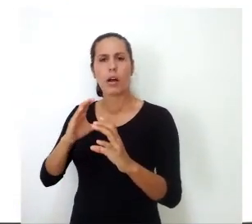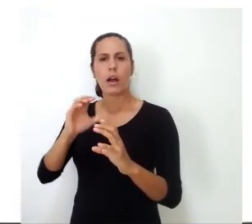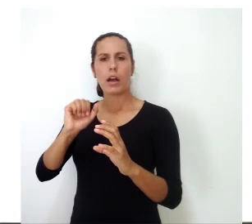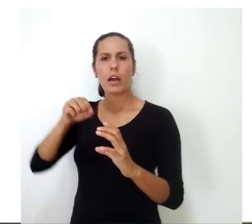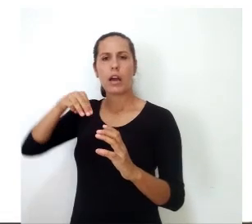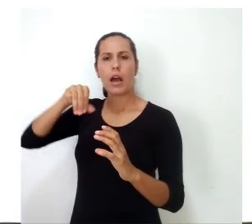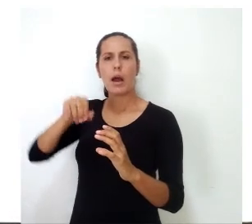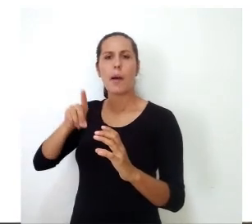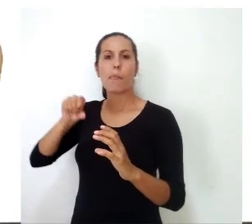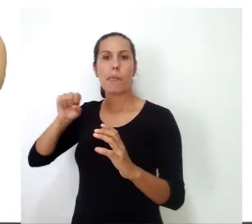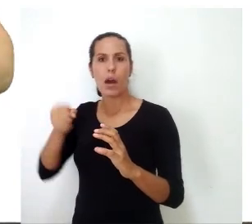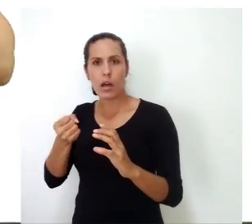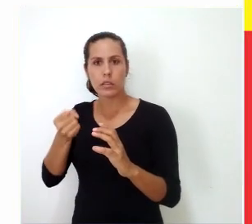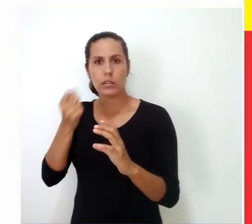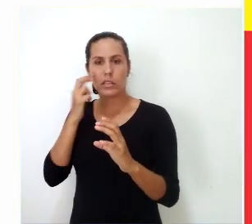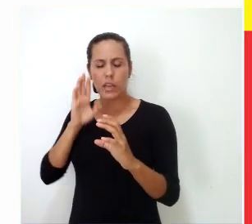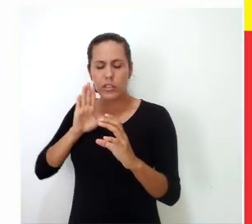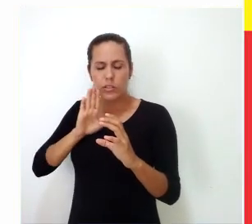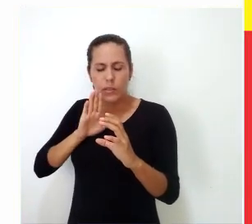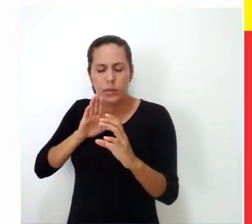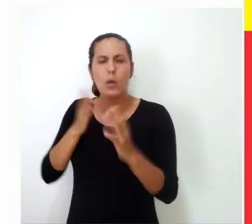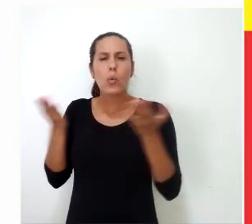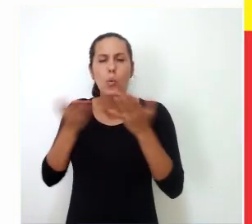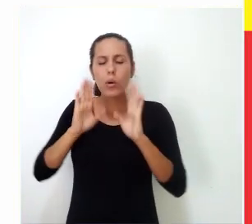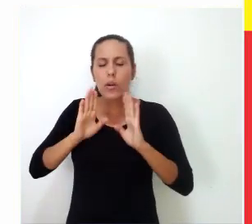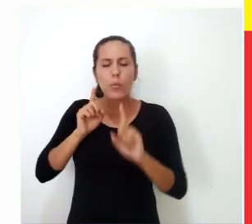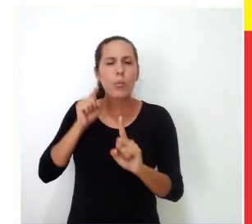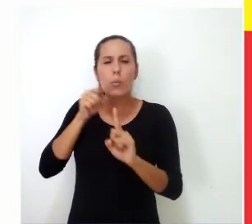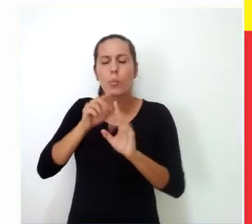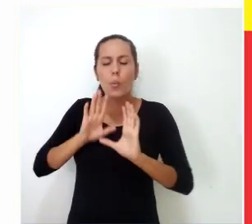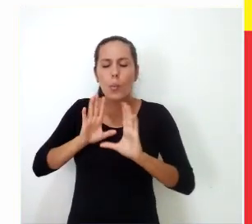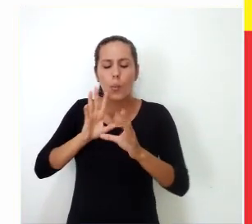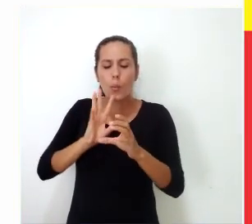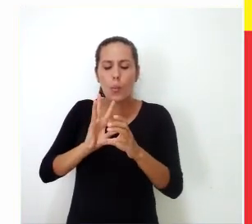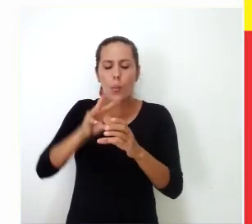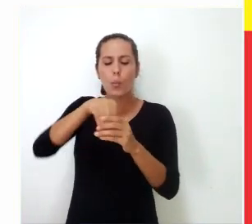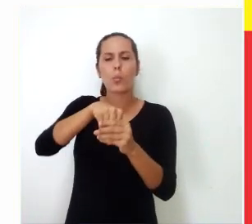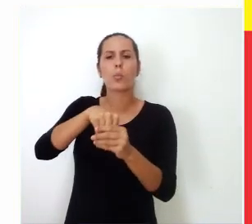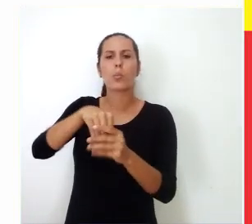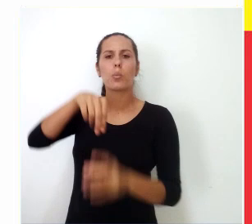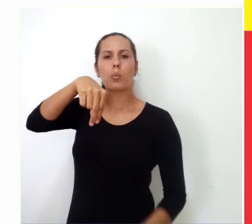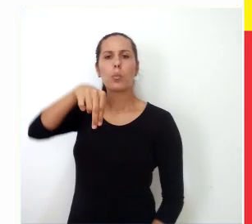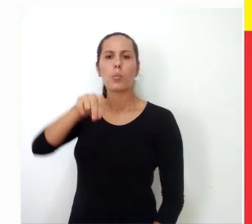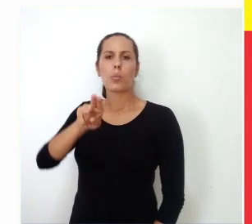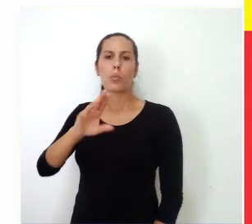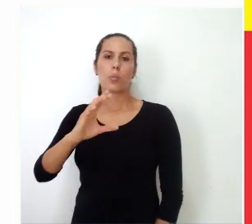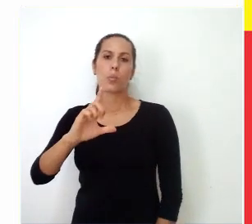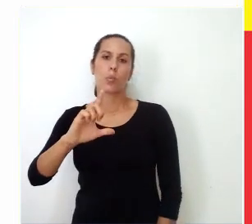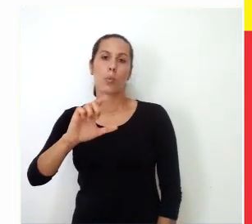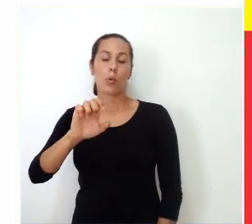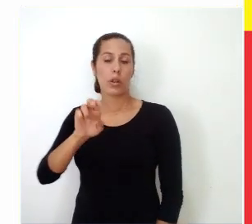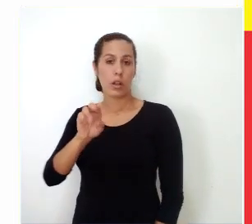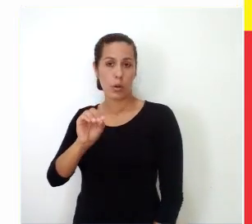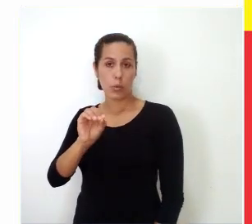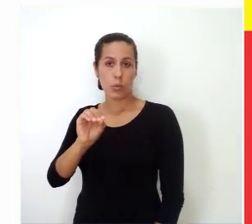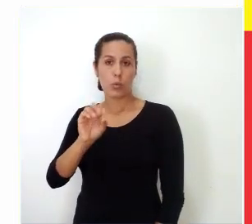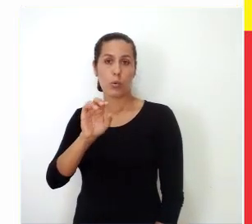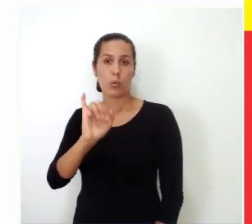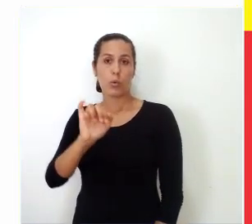E aí a gente vai para a camada mais interna, a gente chama de núcleo